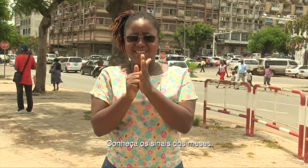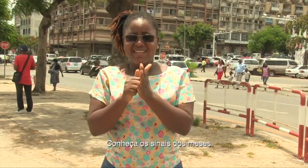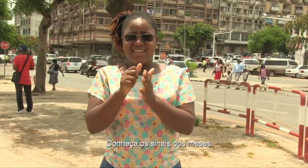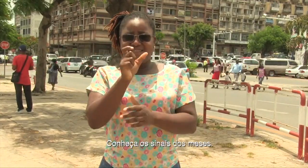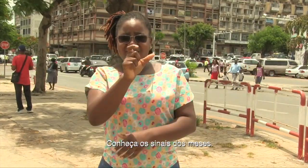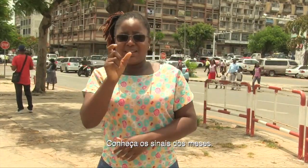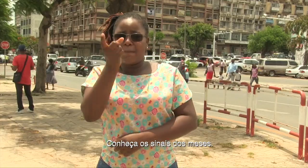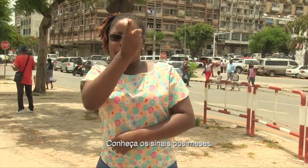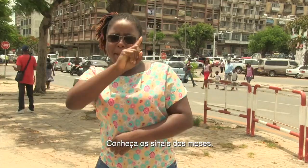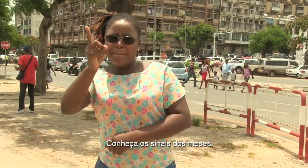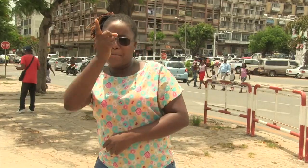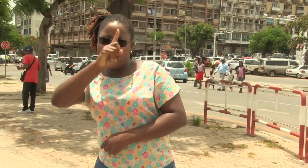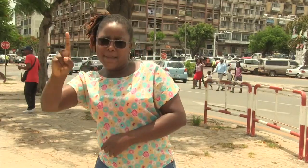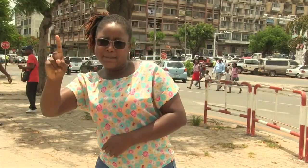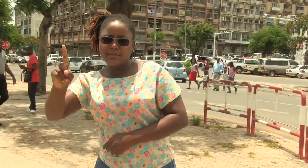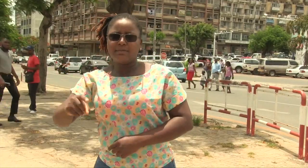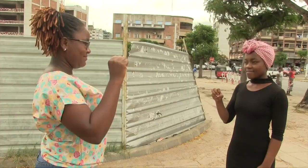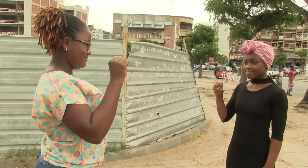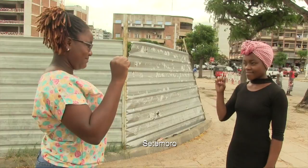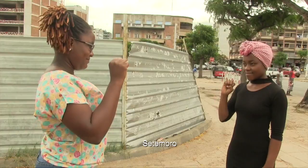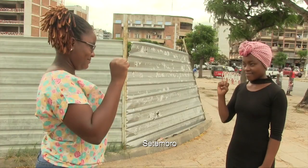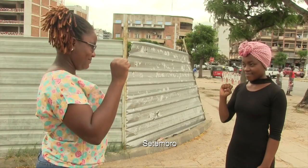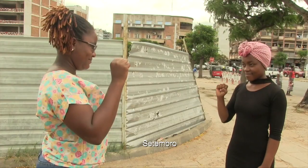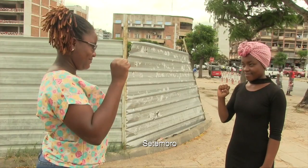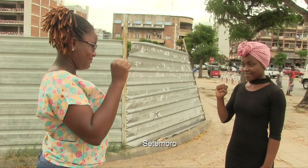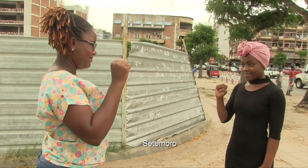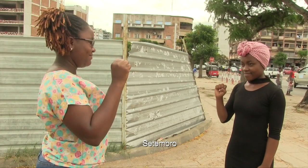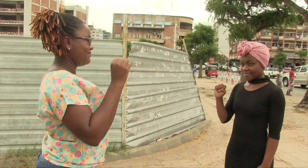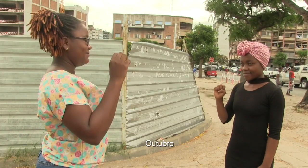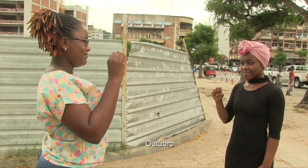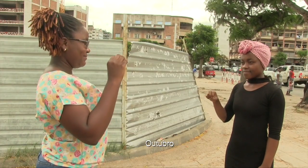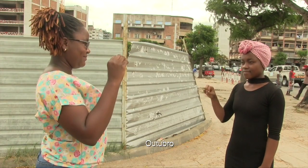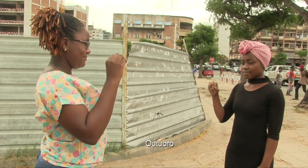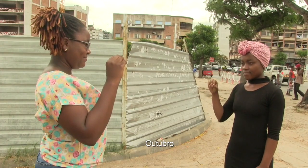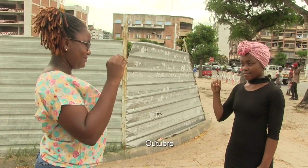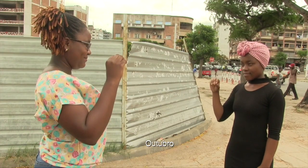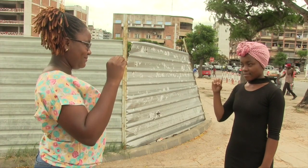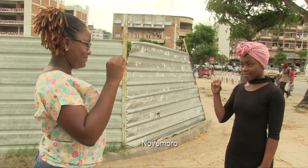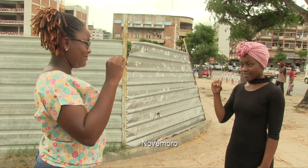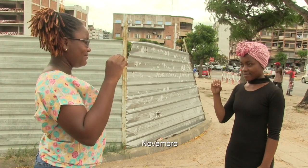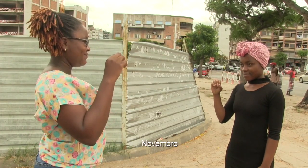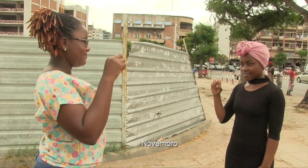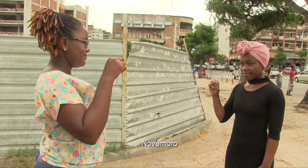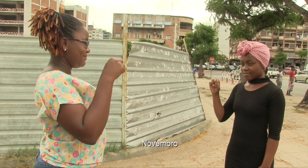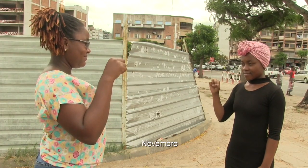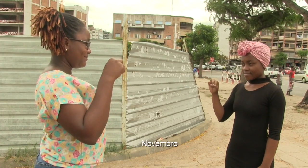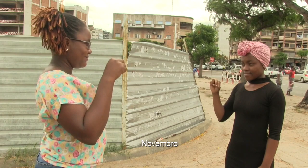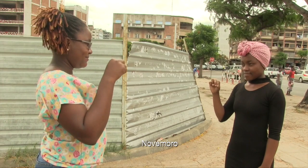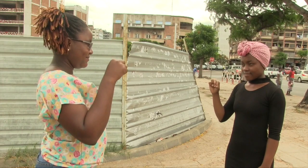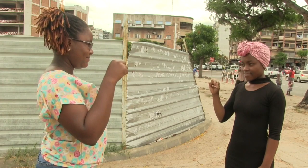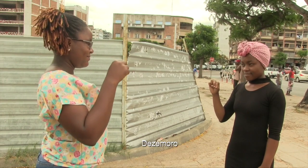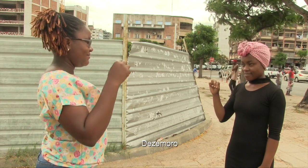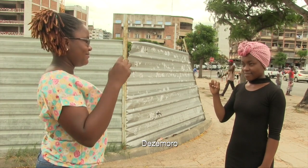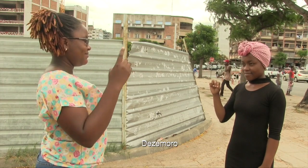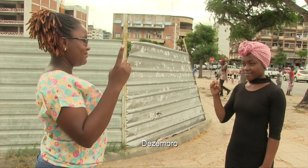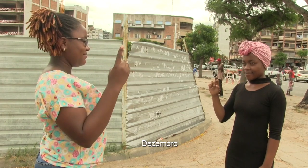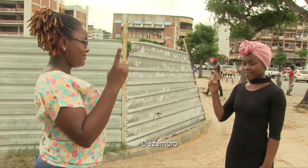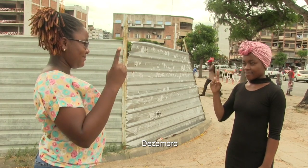Conheça os sinais dos meses. Setembro, outubro, novembro,